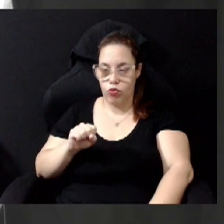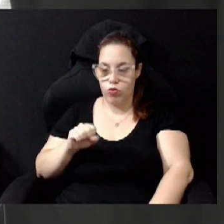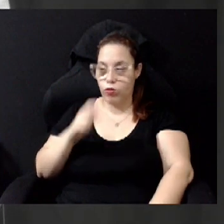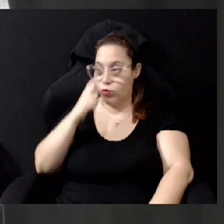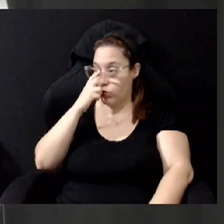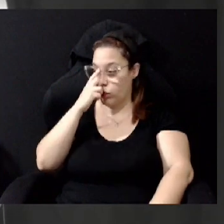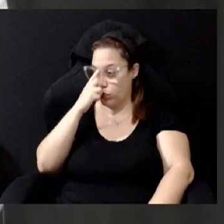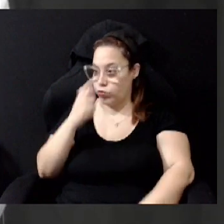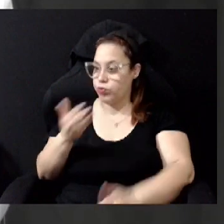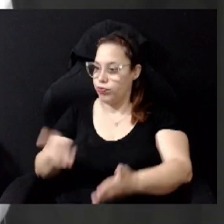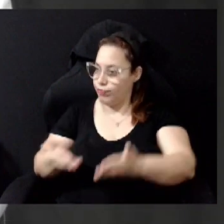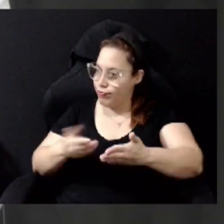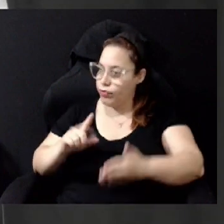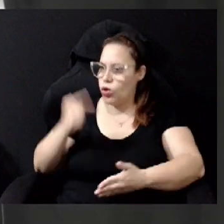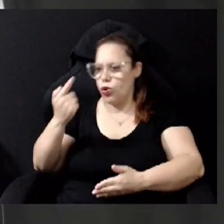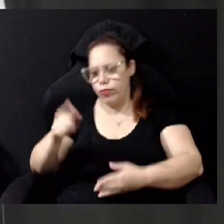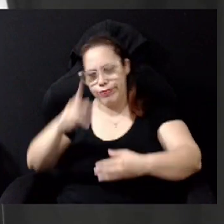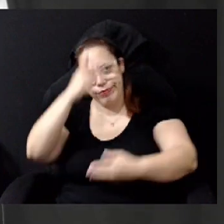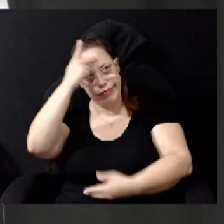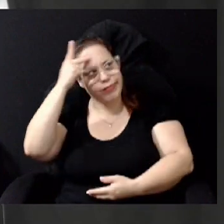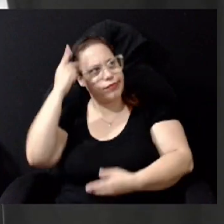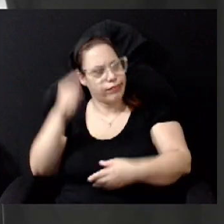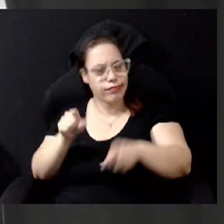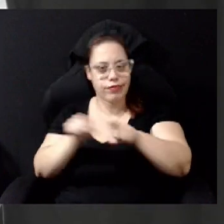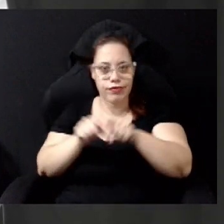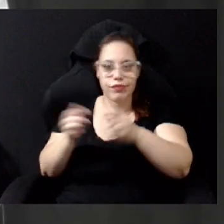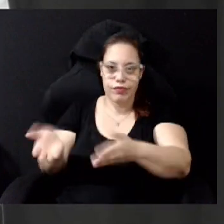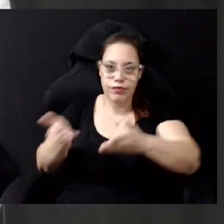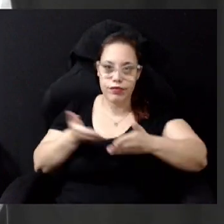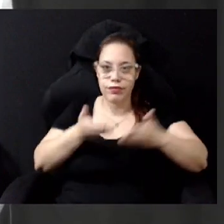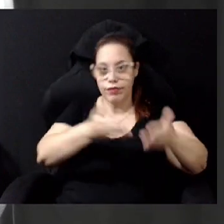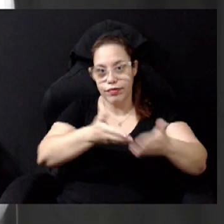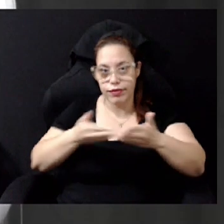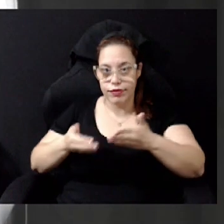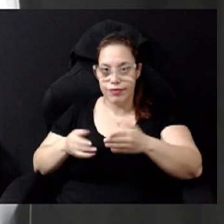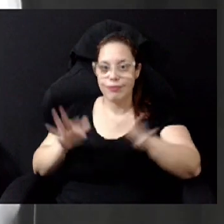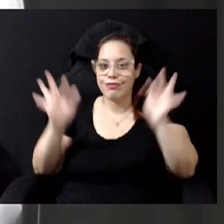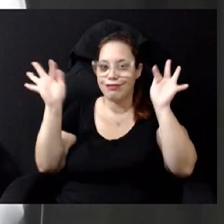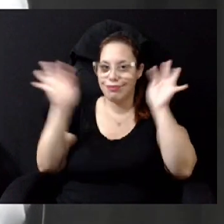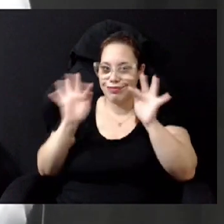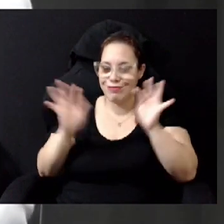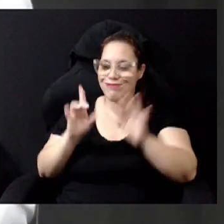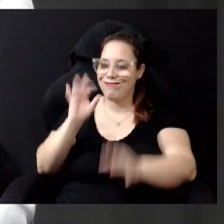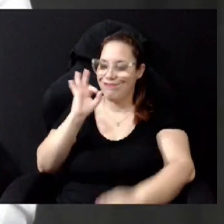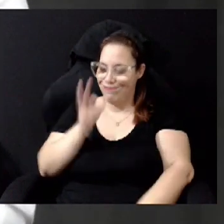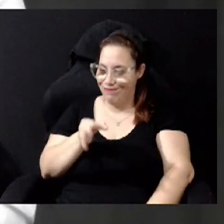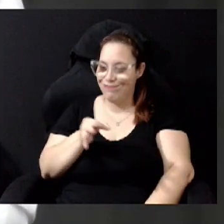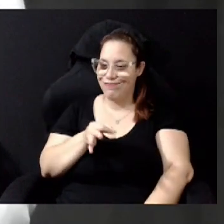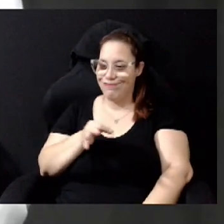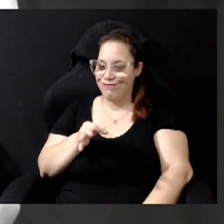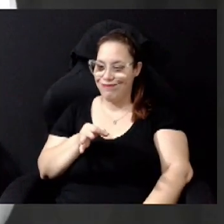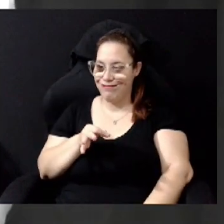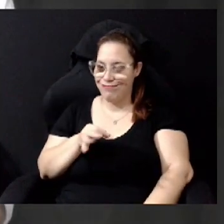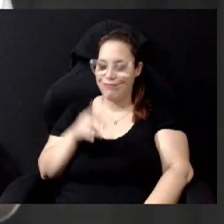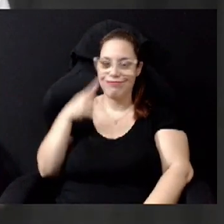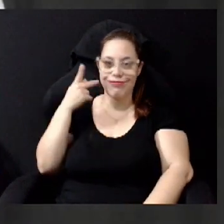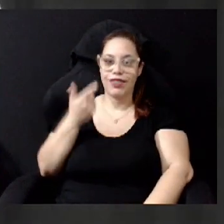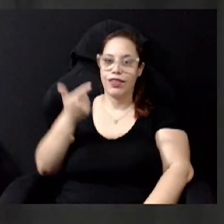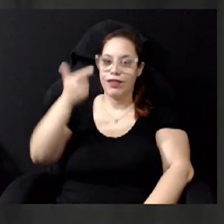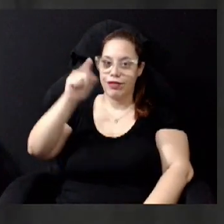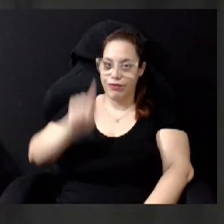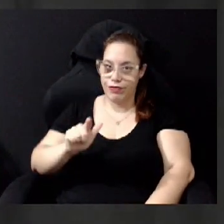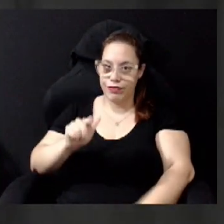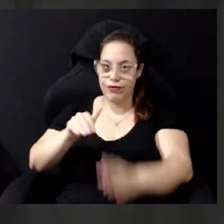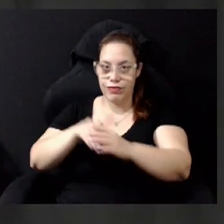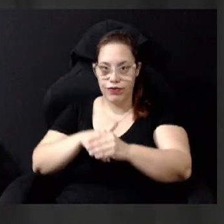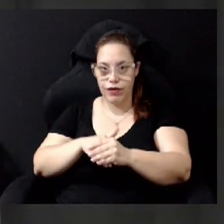convidamos outras pessoas que também vieram e felizmente deu certo e me tornei vereador de novo, nos partidos